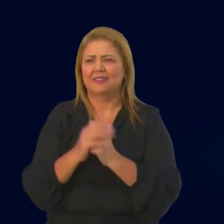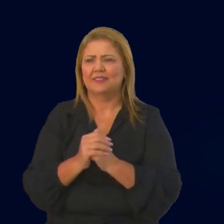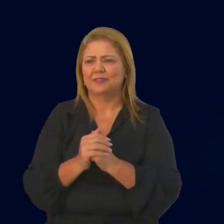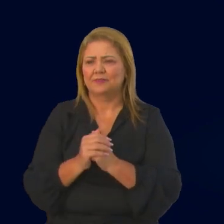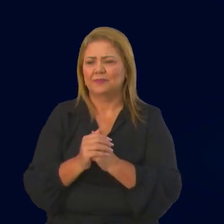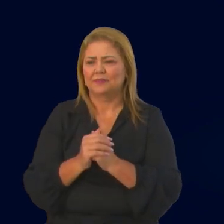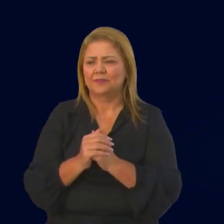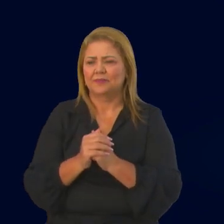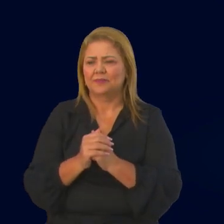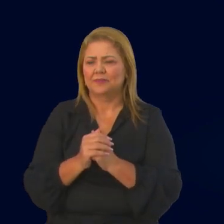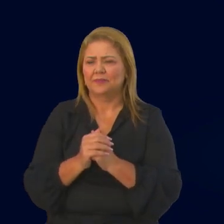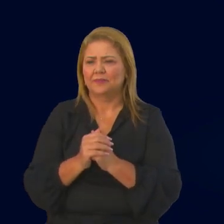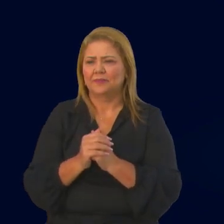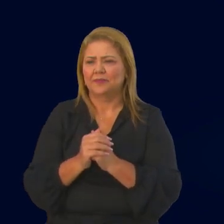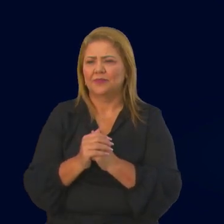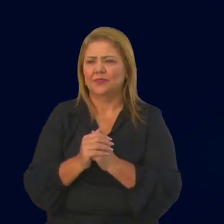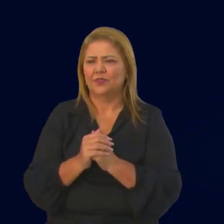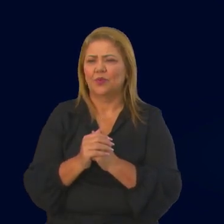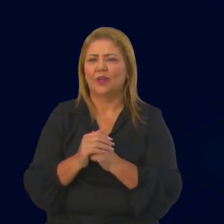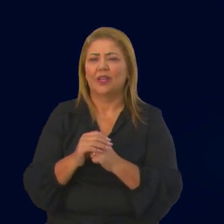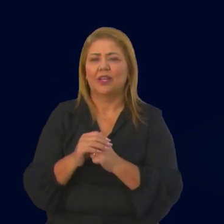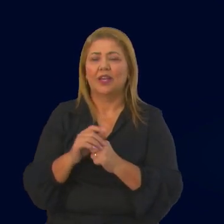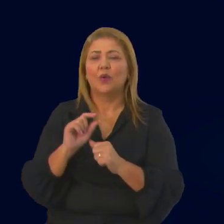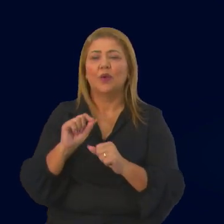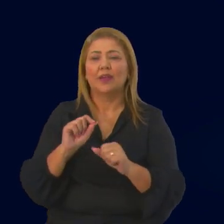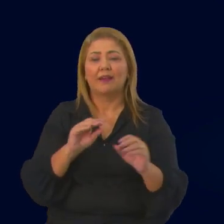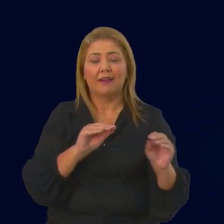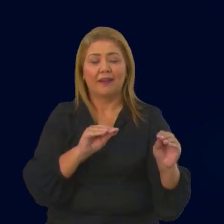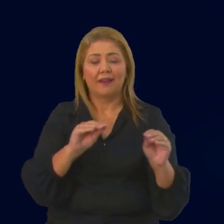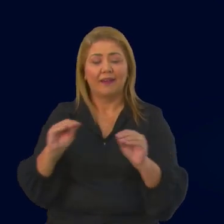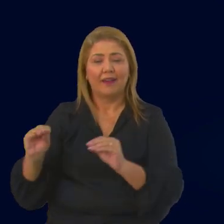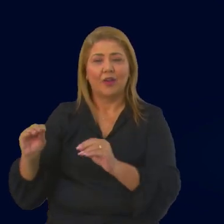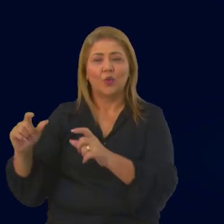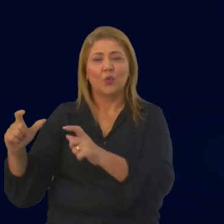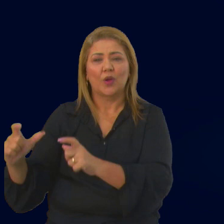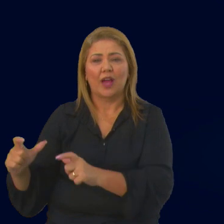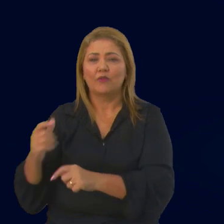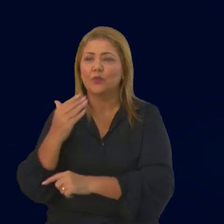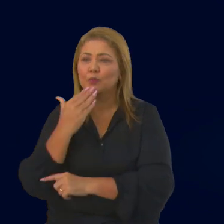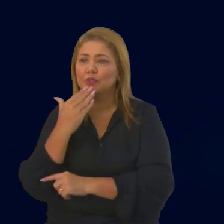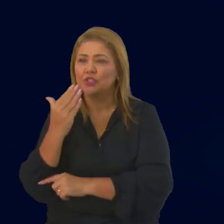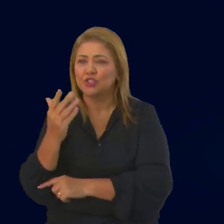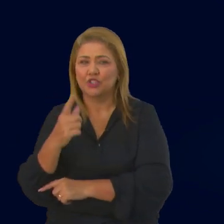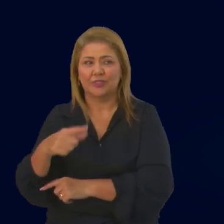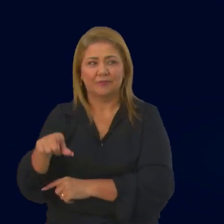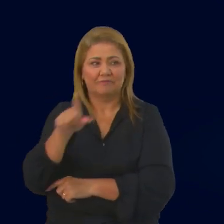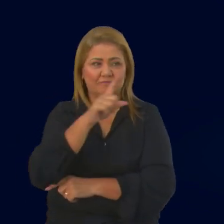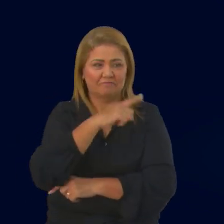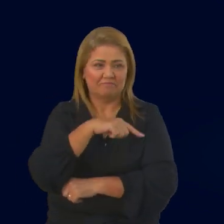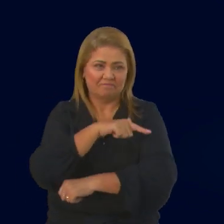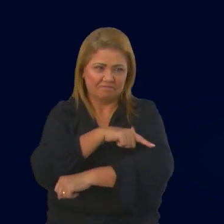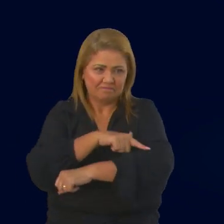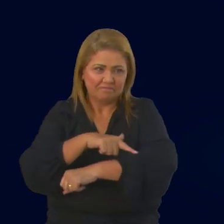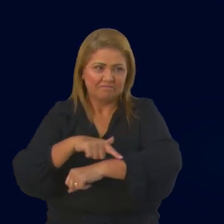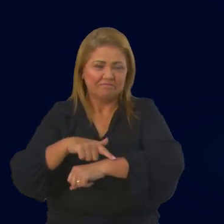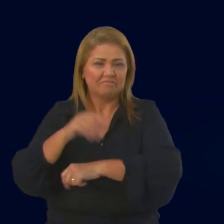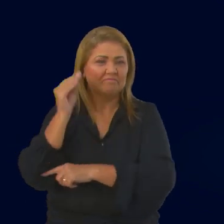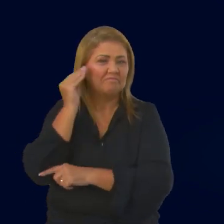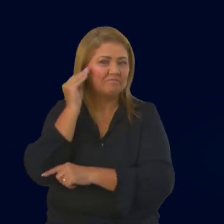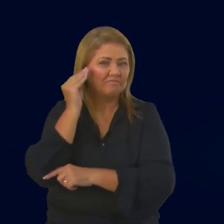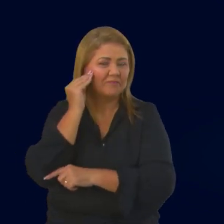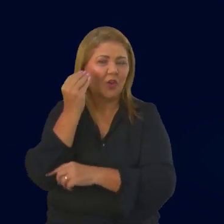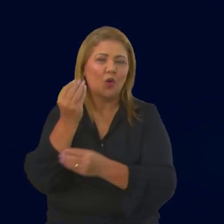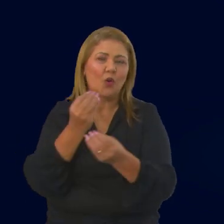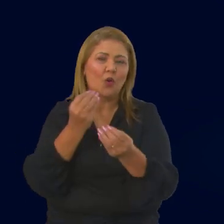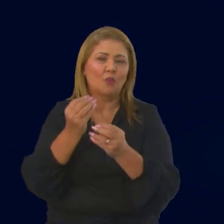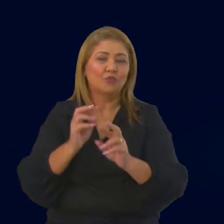que é mudar de lugar. E eu vou pedir gentilmente, quem quiser experimentar como isso faz